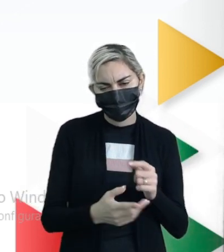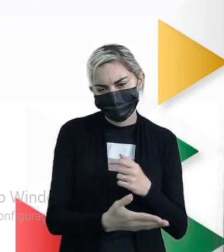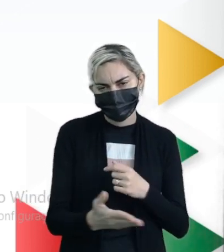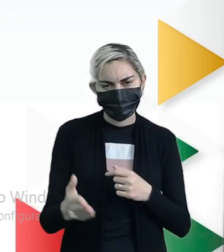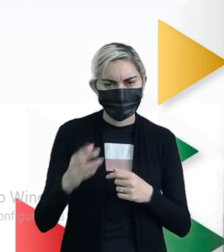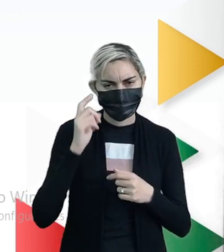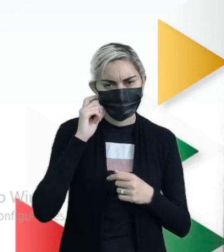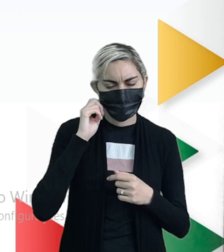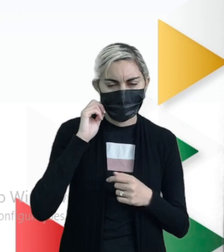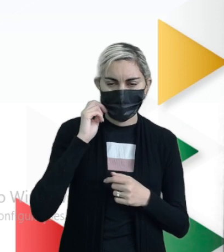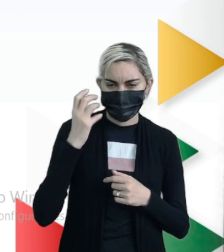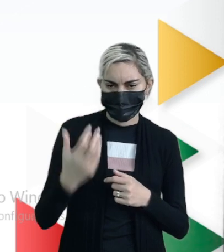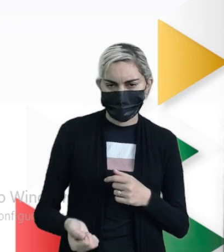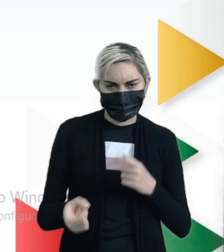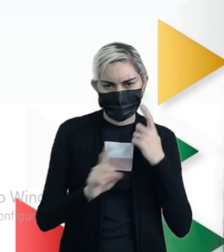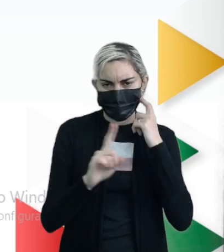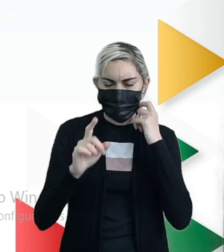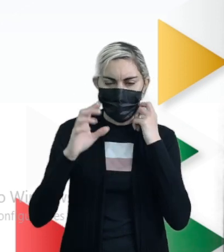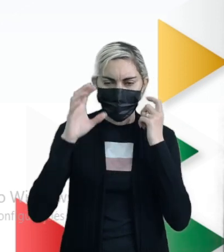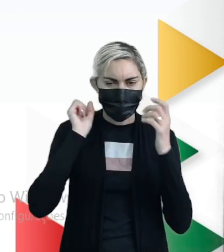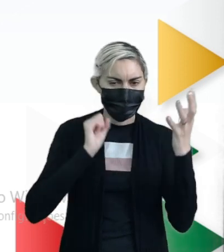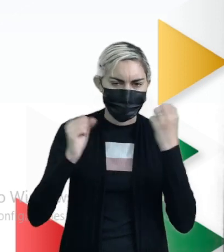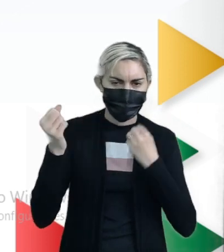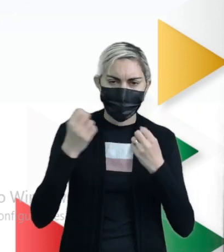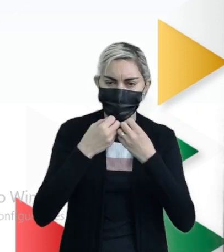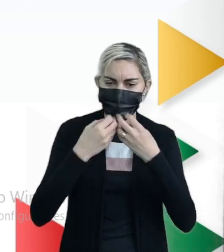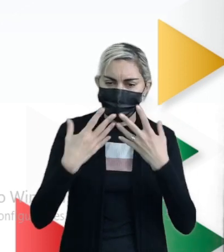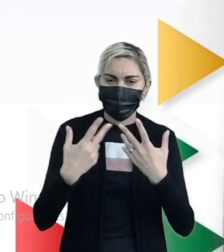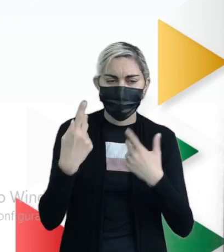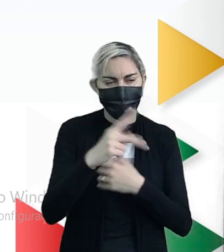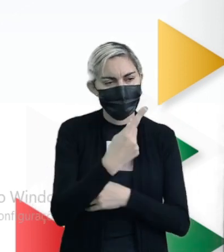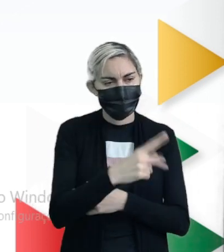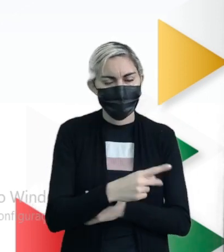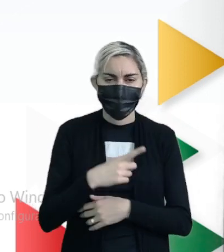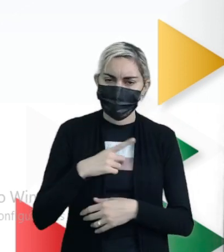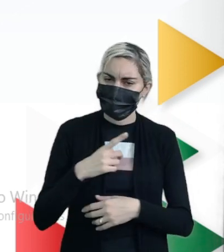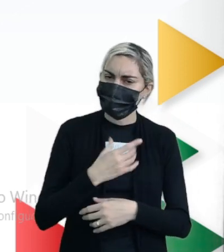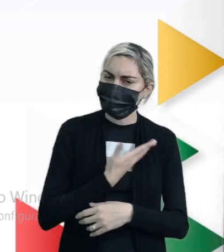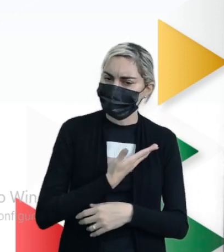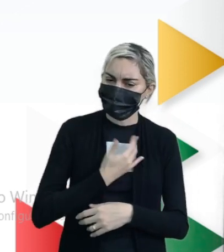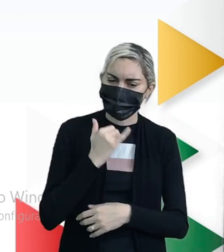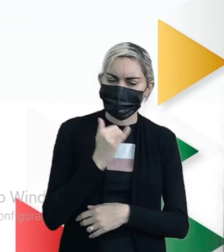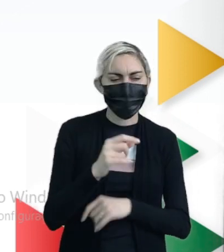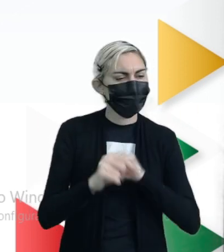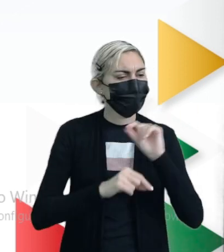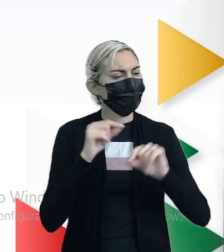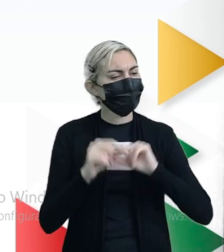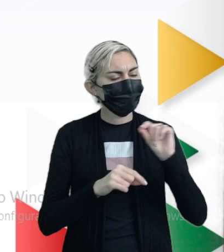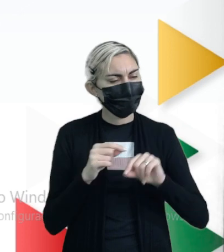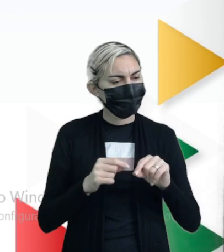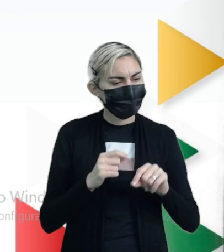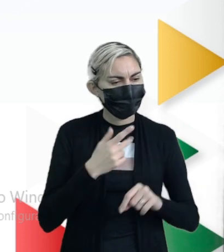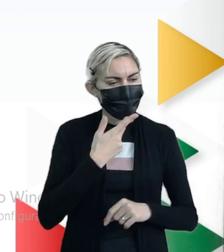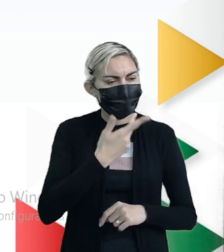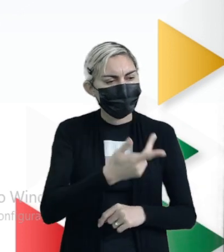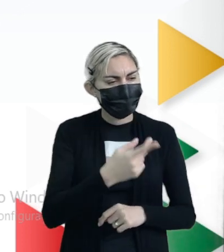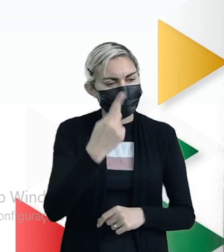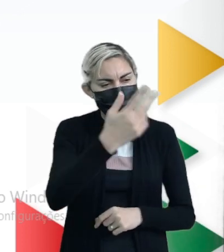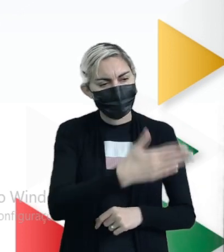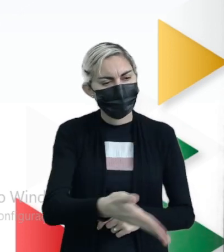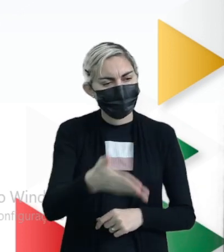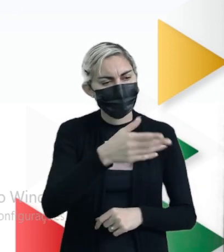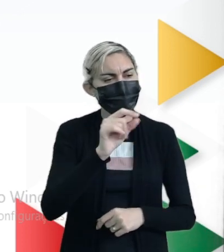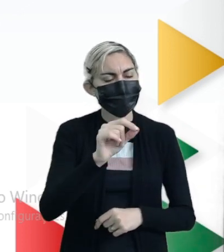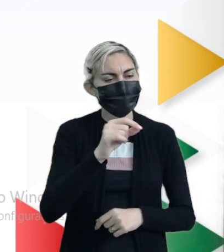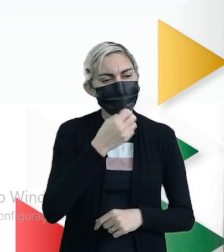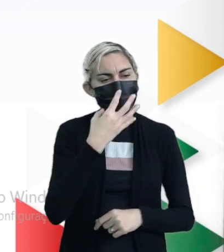se recusam a ouvir sobre o que é bom para elas. E o amigo diz: quem iria dizer para elas o